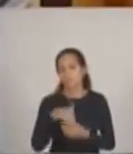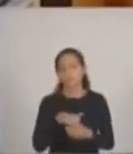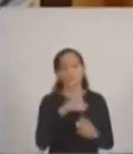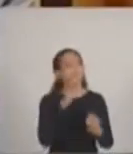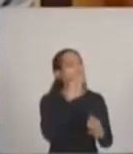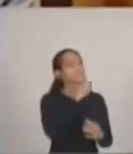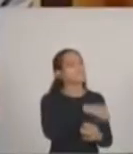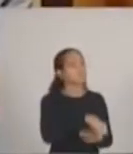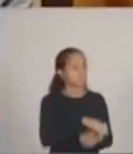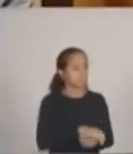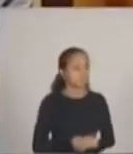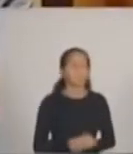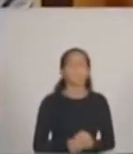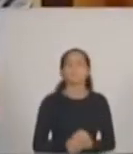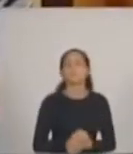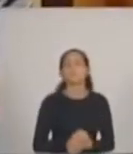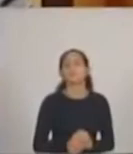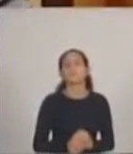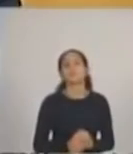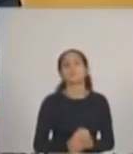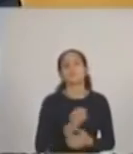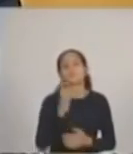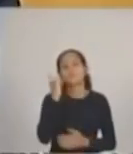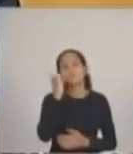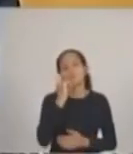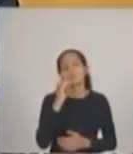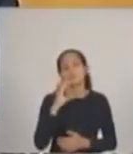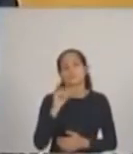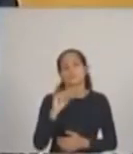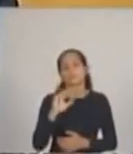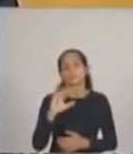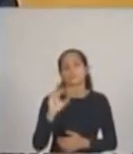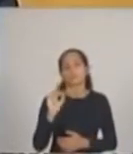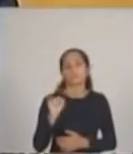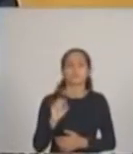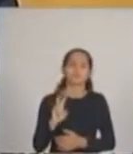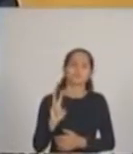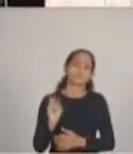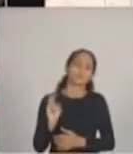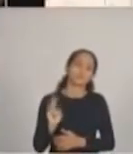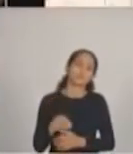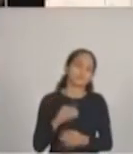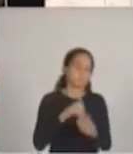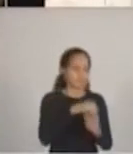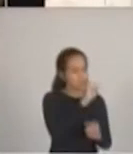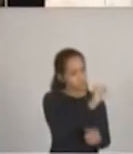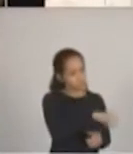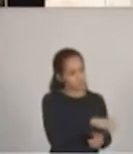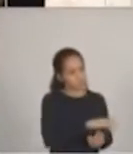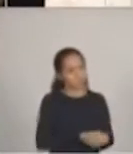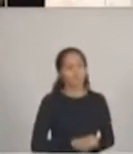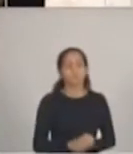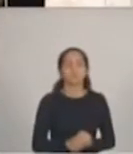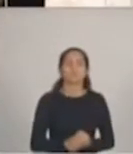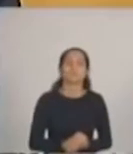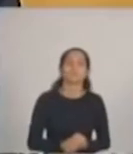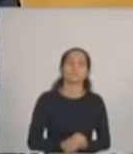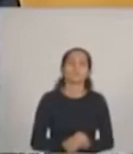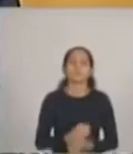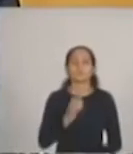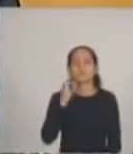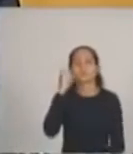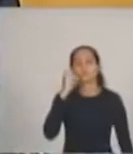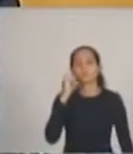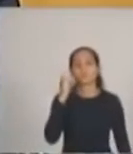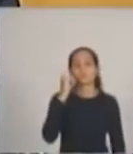senhor presidente. Vota sim. Deputado Carlos Von. Voto sim, senhor presidente. Vota sim. Deputado